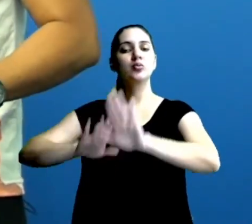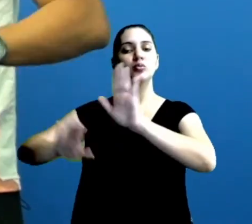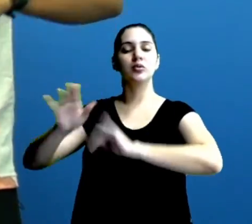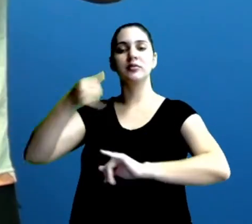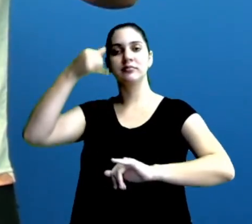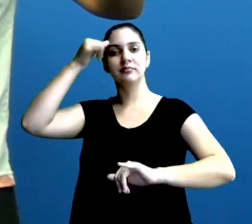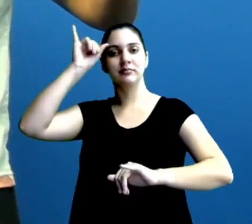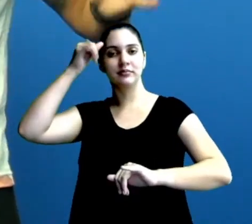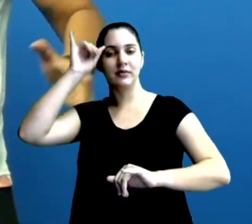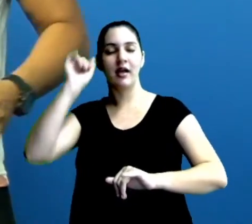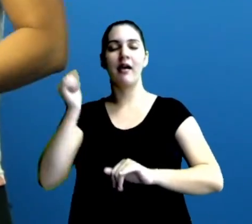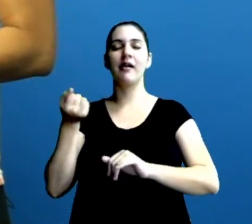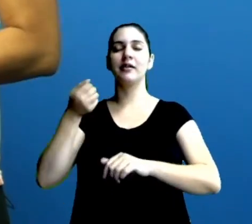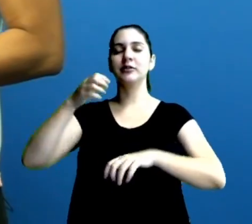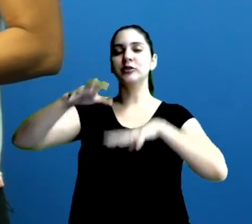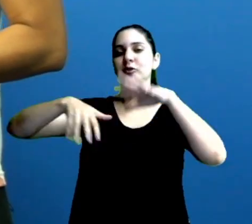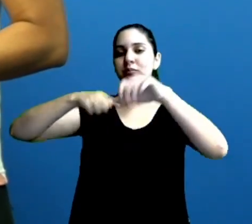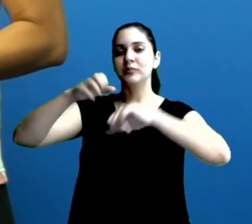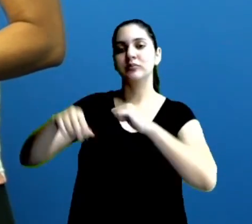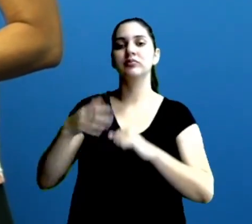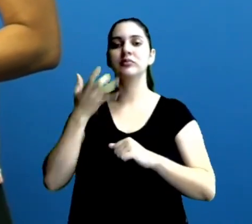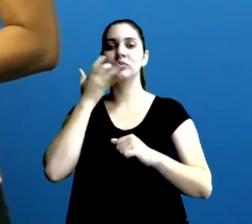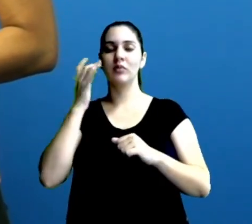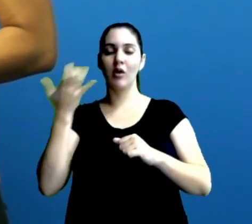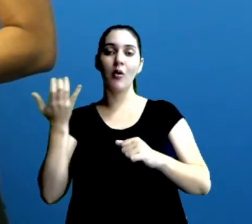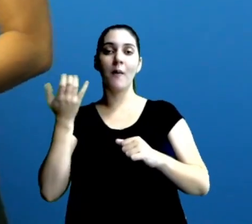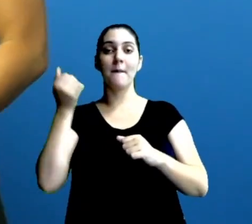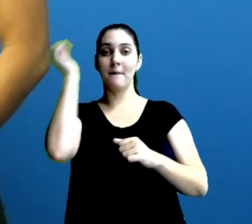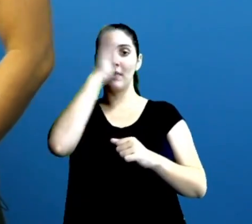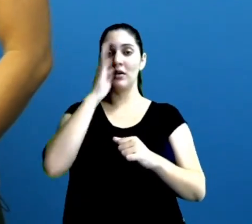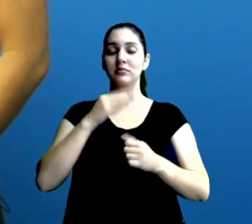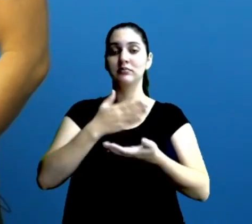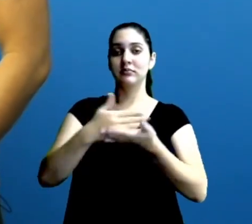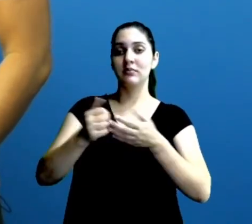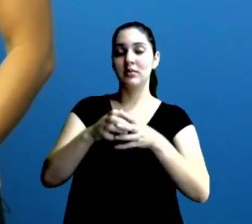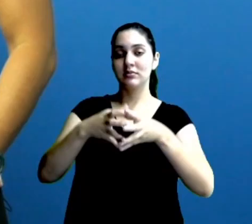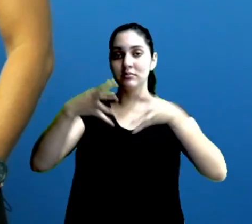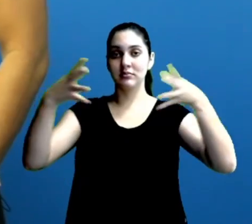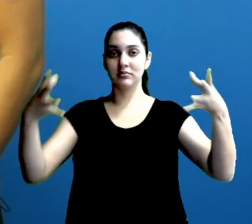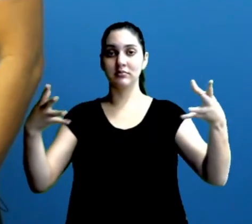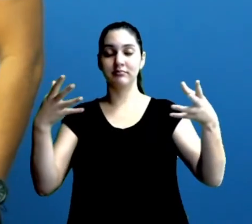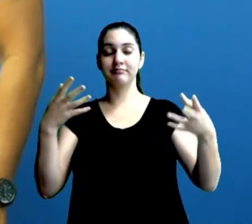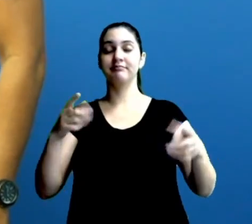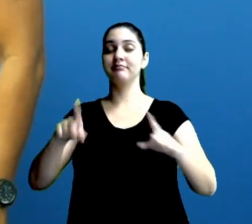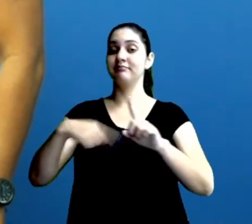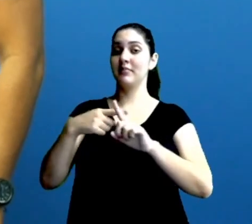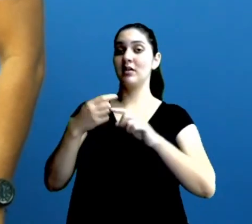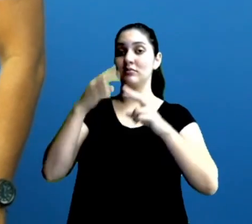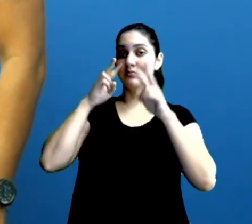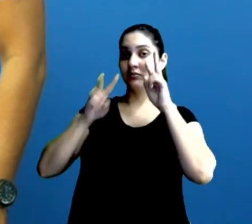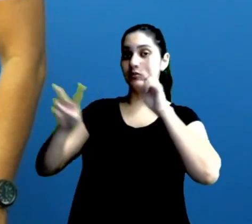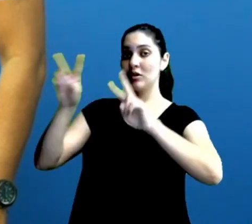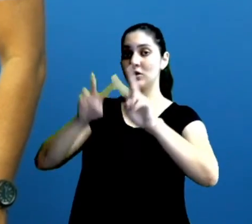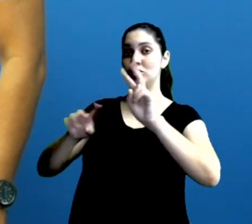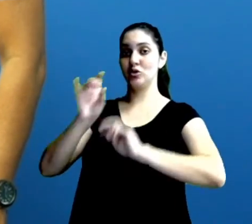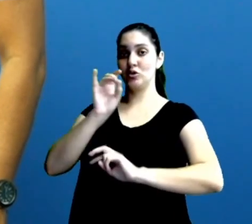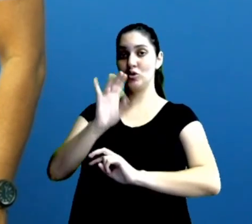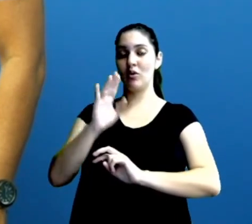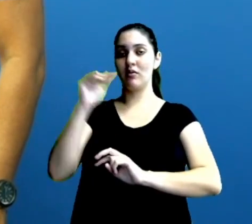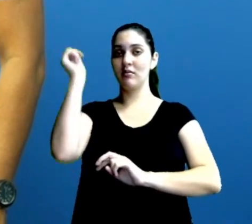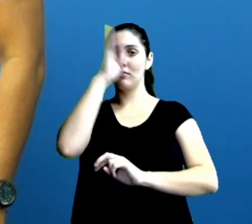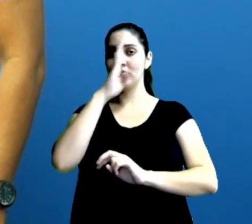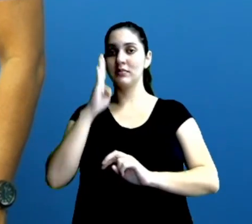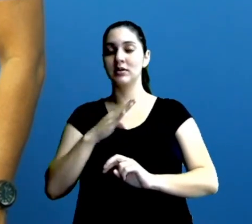enfim. O Brasil começa a se expandir. Mas observe que só o Brasil